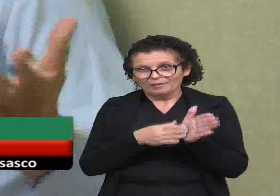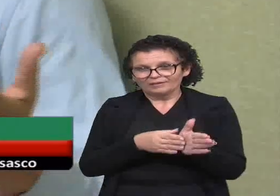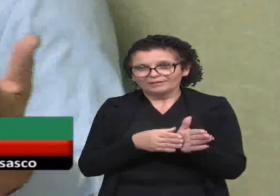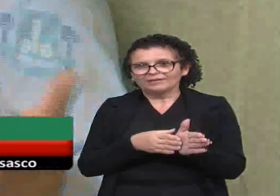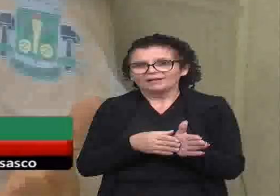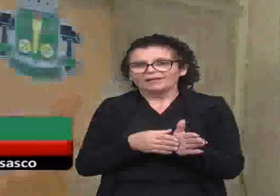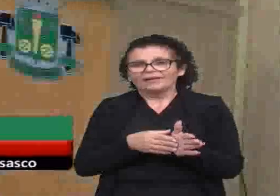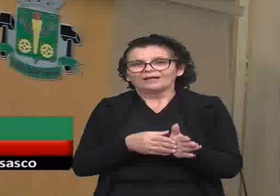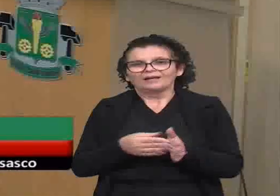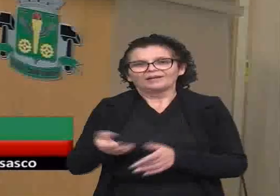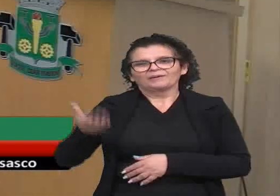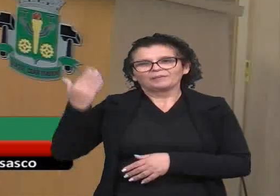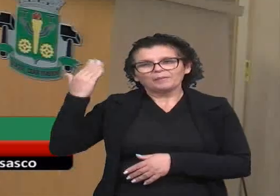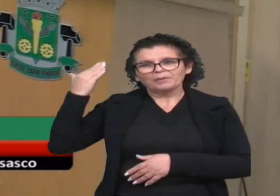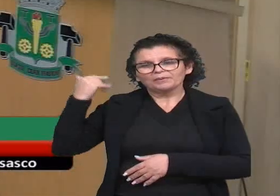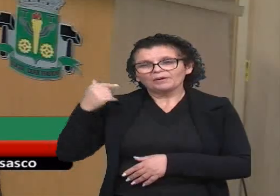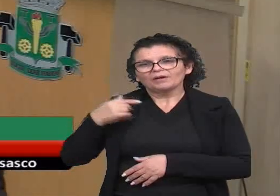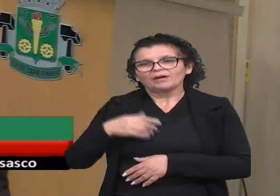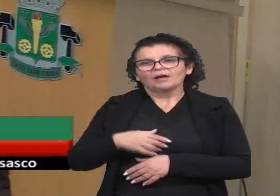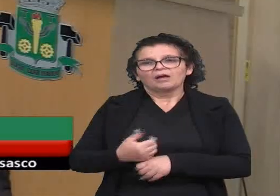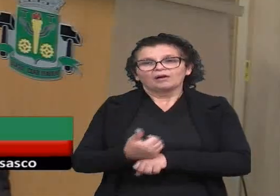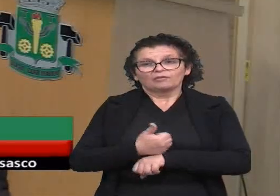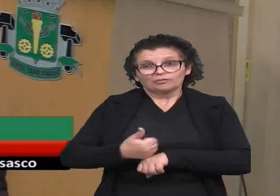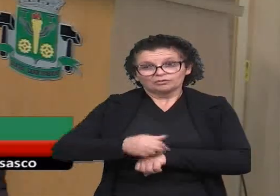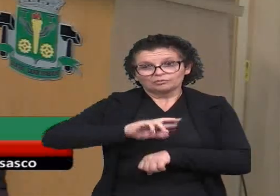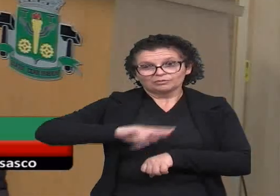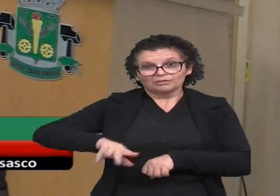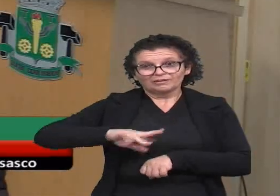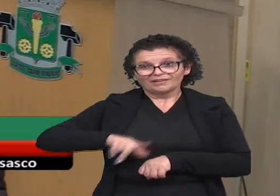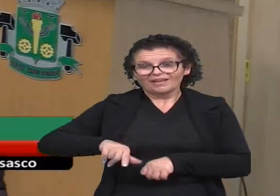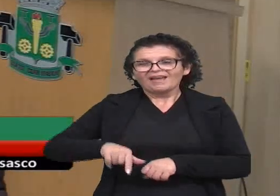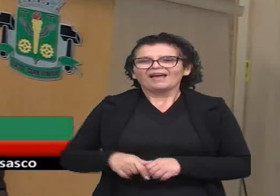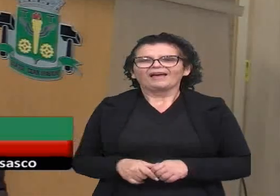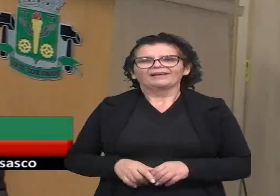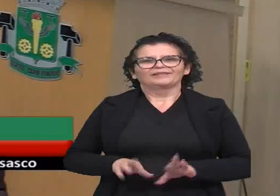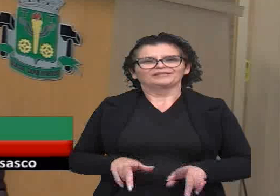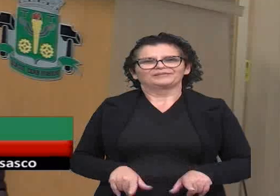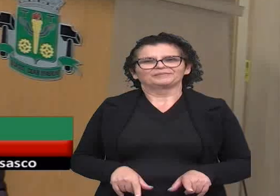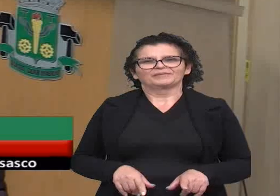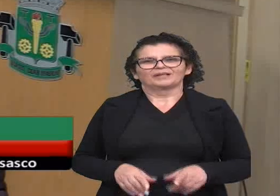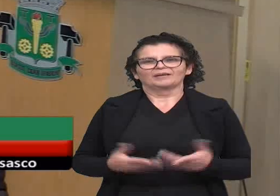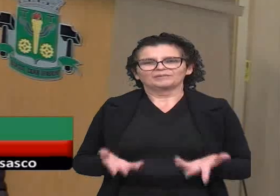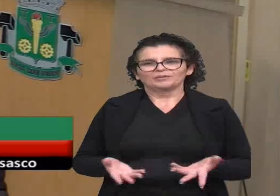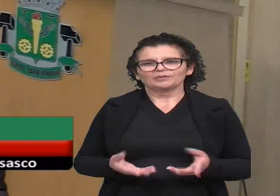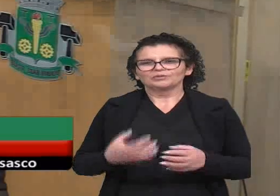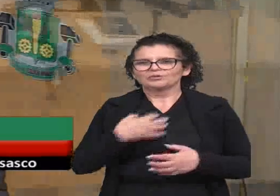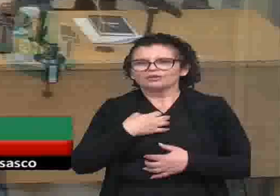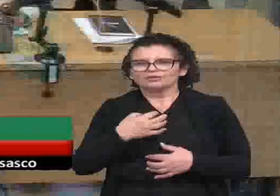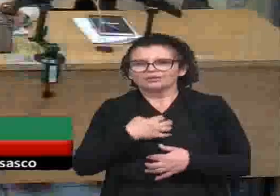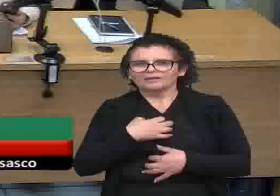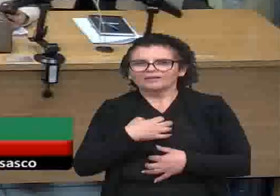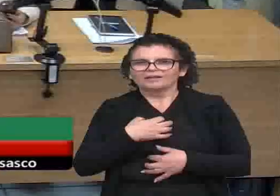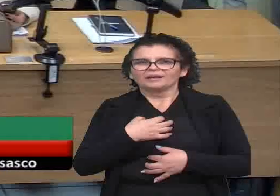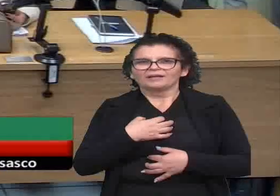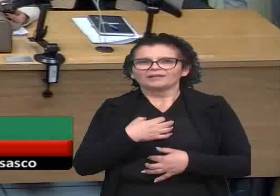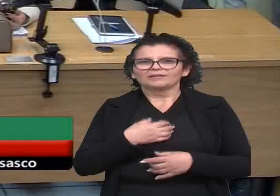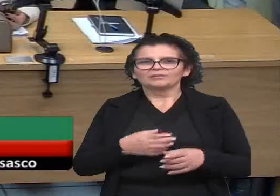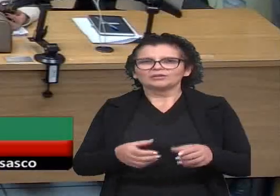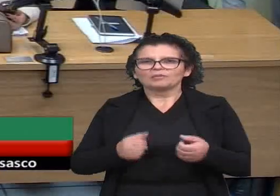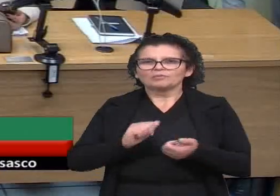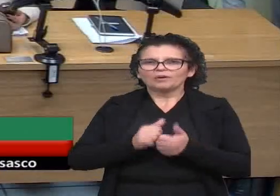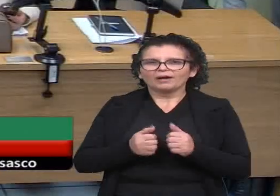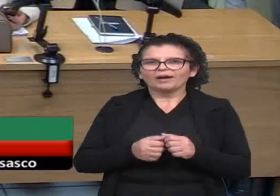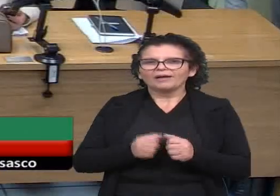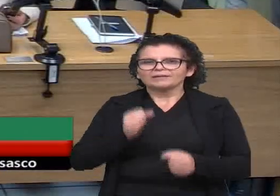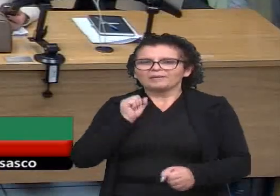presidente, porque naquela época o nosso futebol amador era um pouco diferente, né? Eu acho que hoje a estrutura que o IDM tem, os jogadores tinham